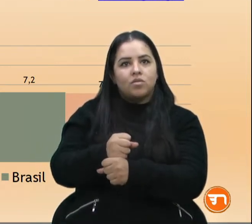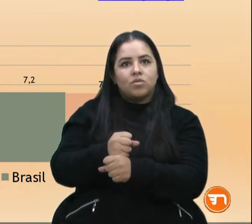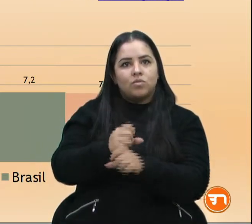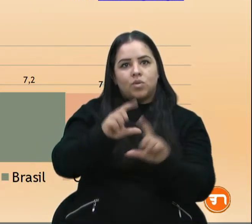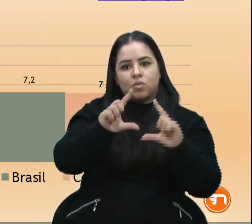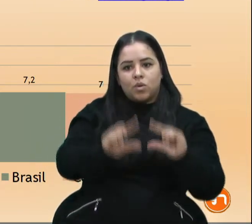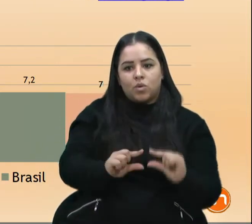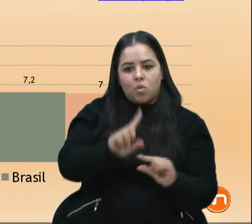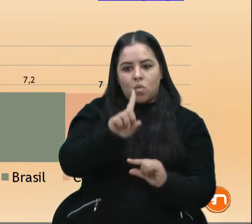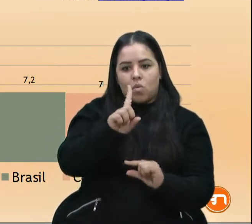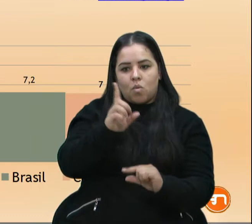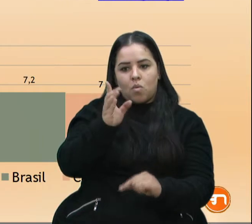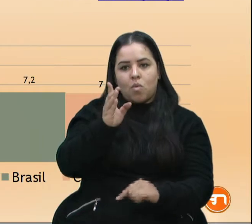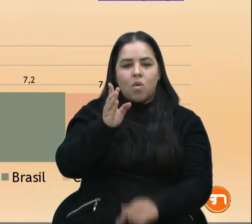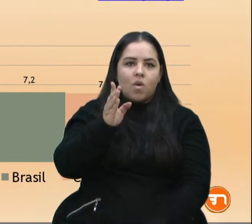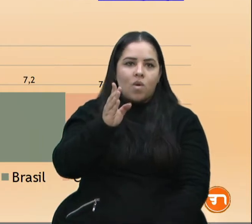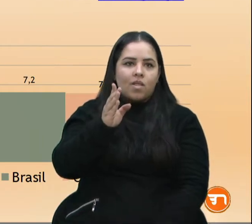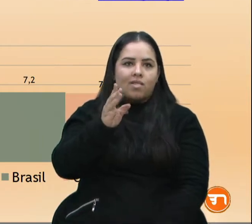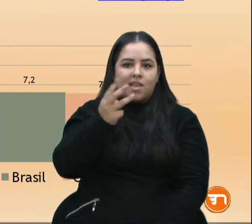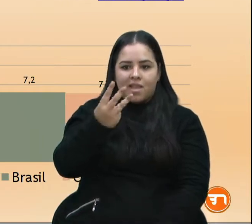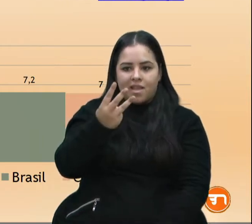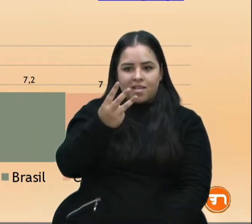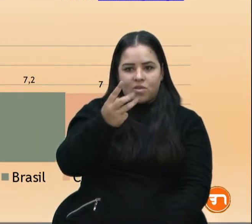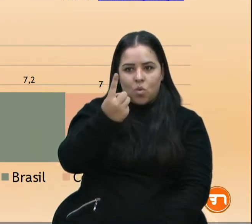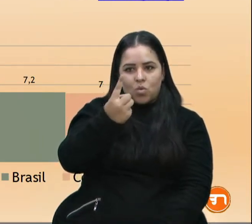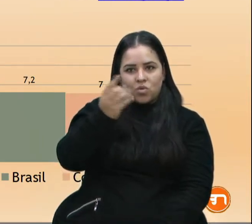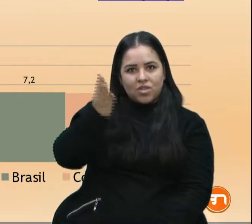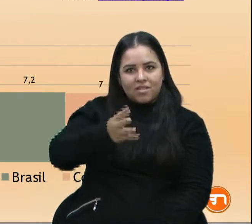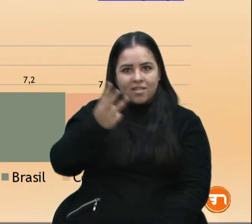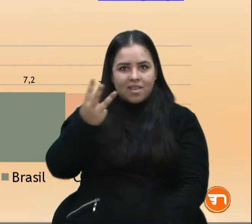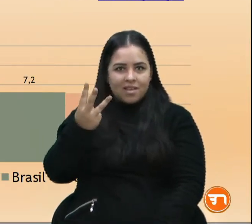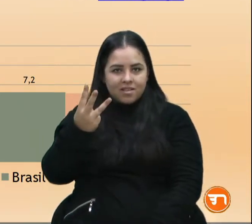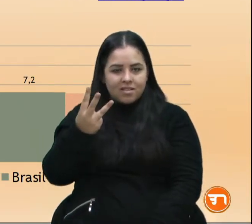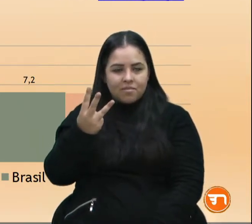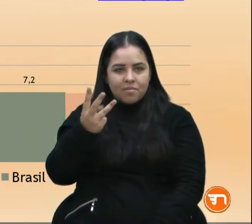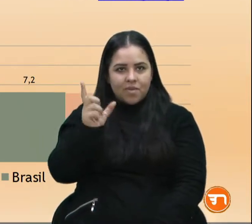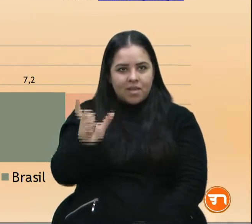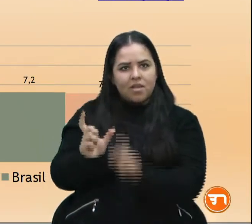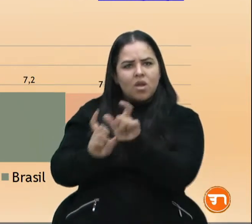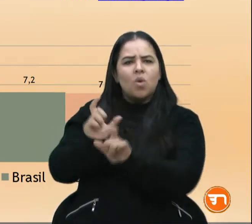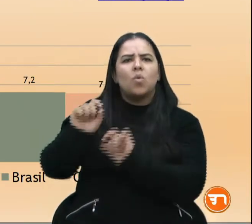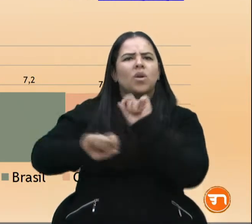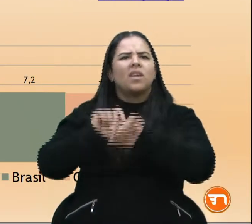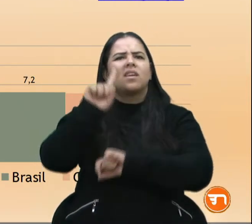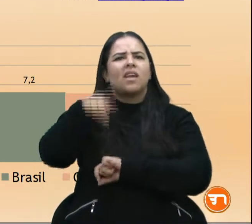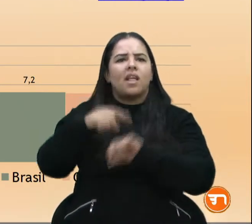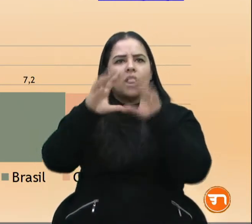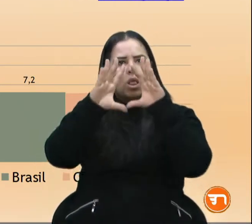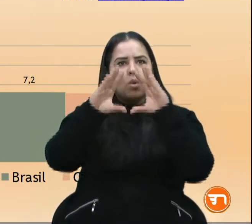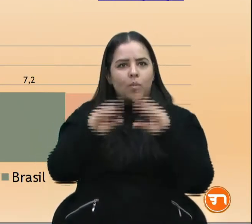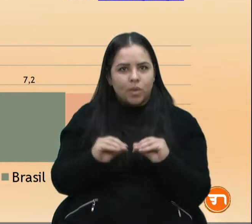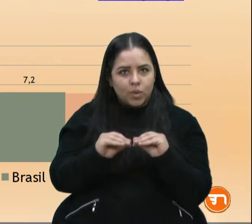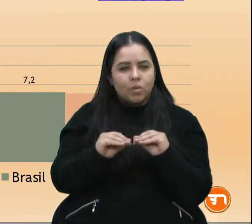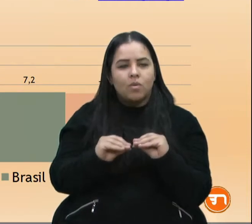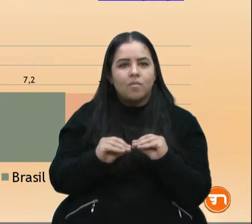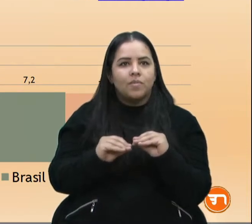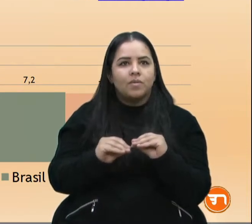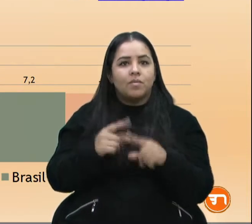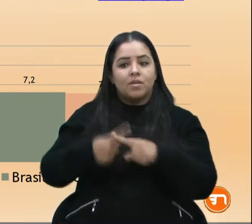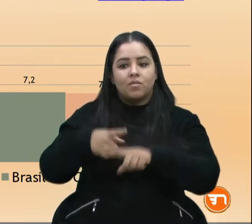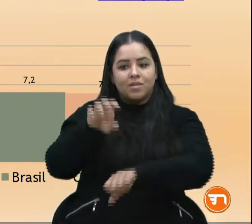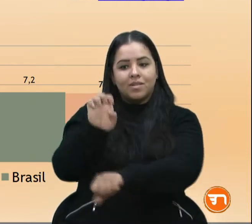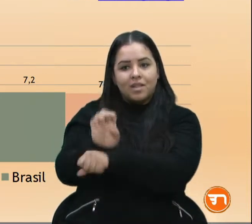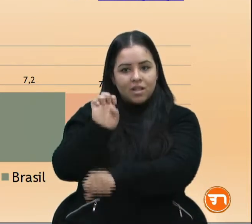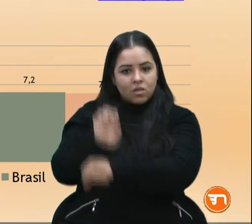1/3. Mas o que é vouchers? De forma resumida, para explicar para vocês. Ao invés do Estado